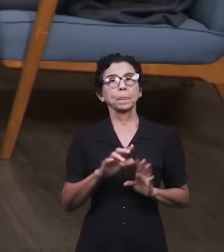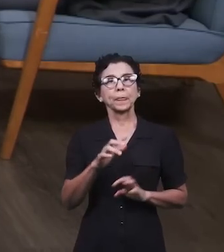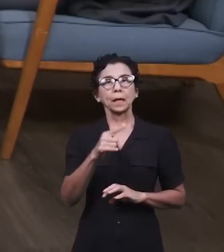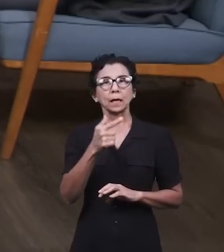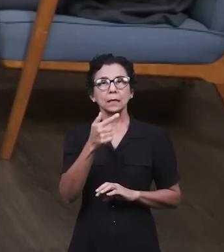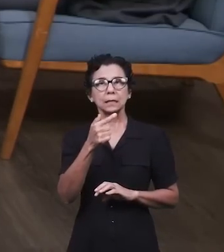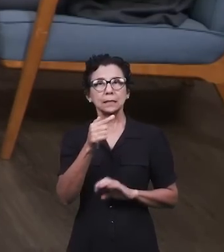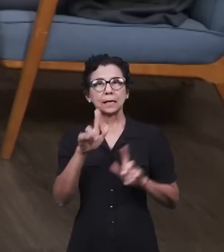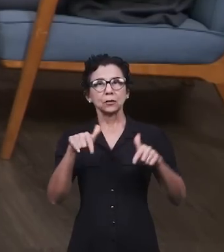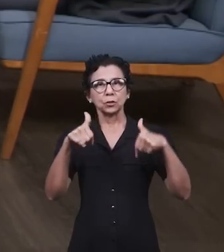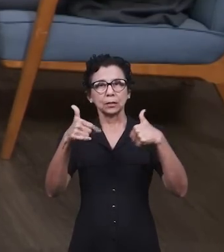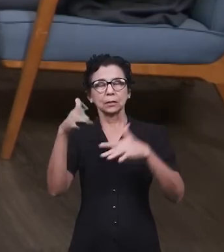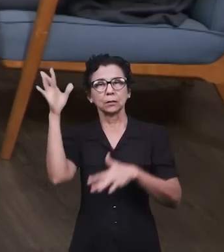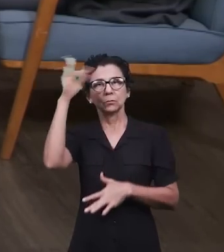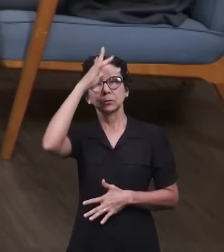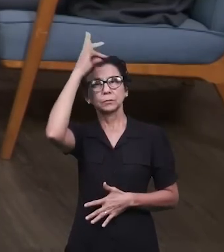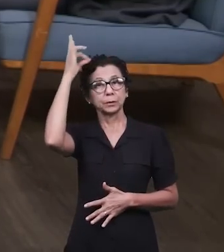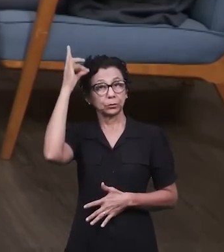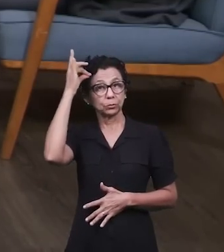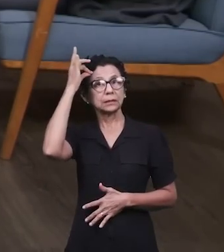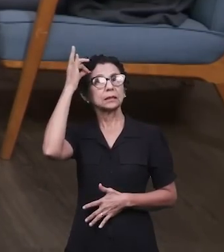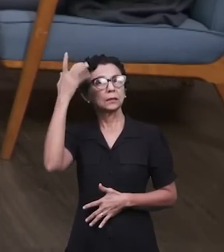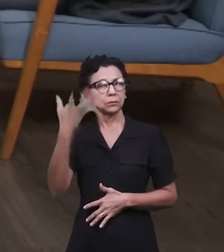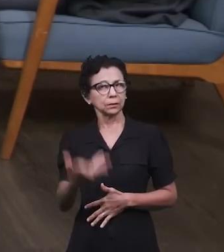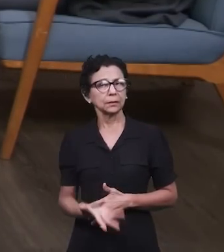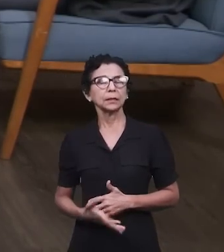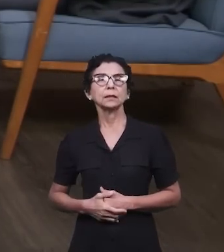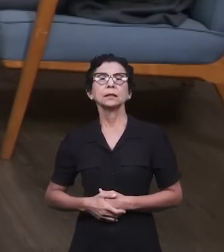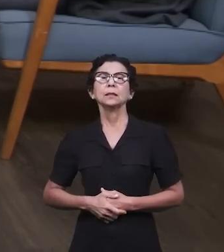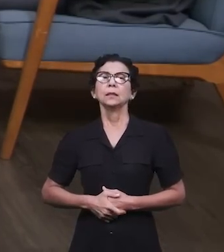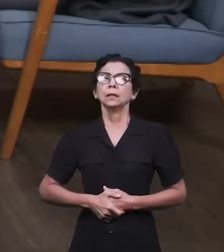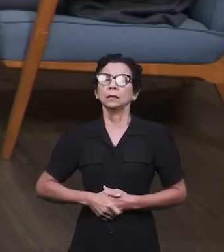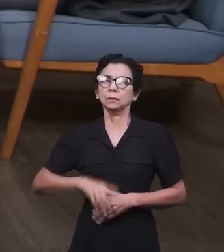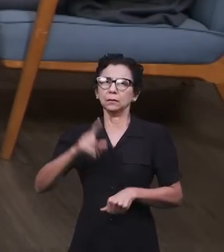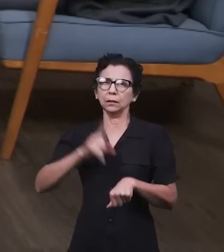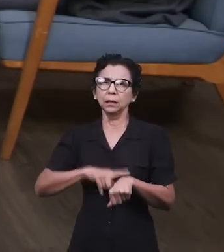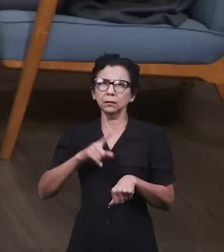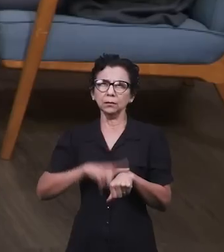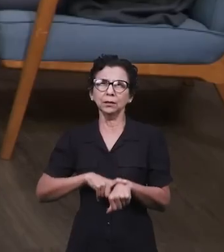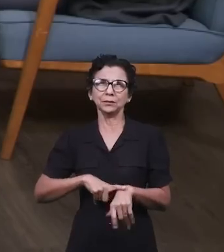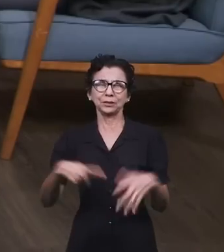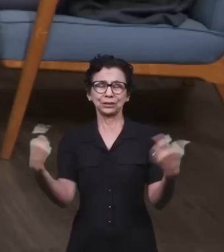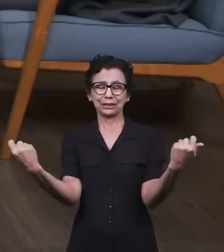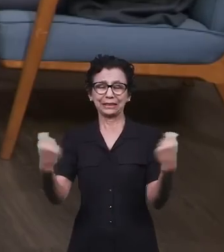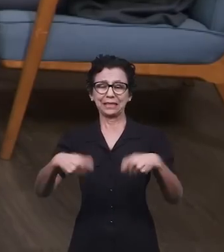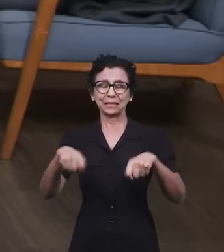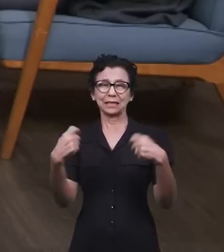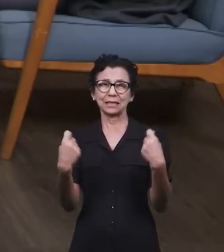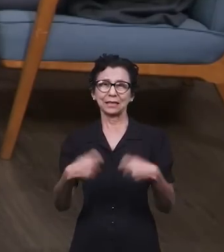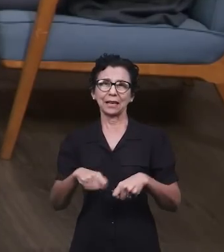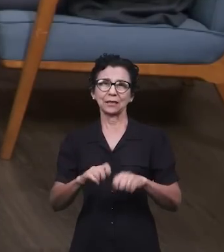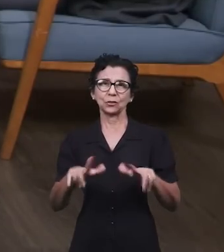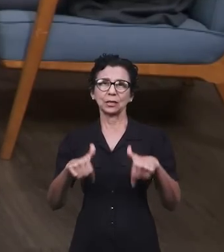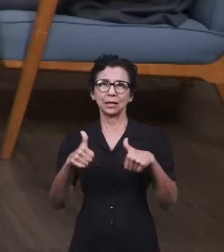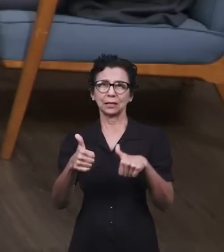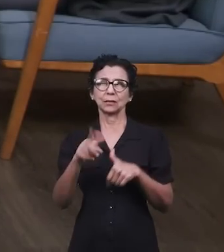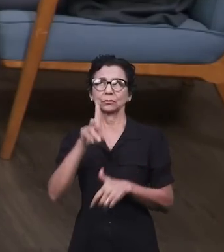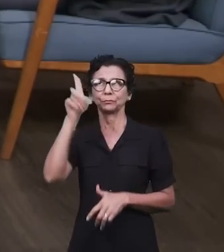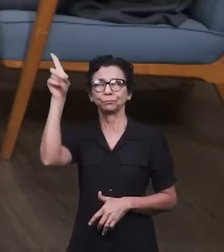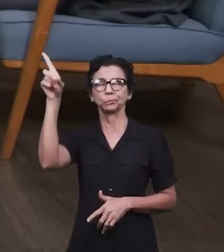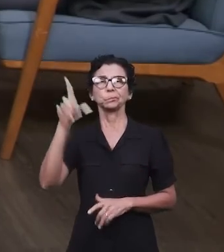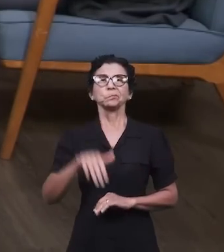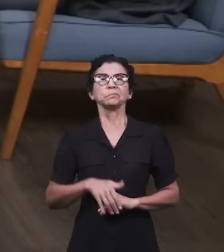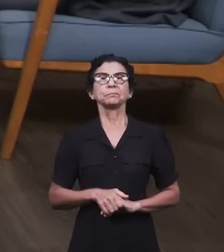palavra recupera essa operação para nos lembrar disso, né? Uma época de extrema necessidade da operação de Deus.